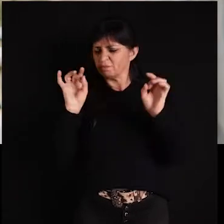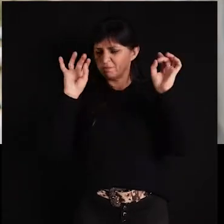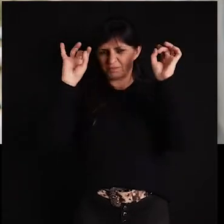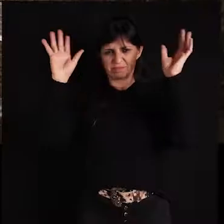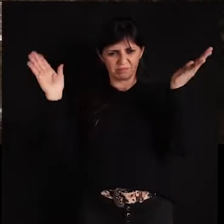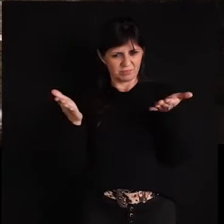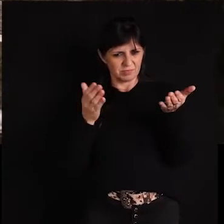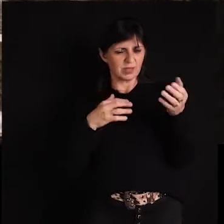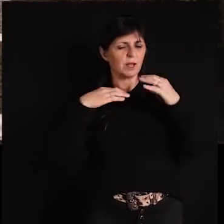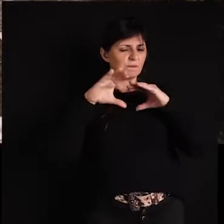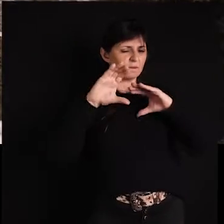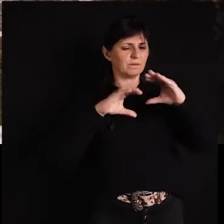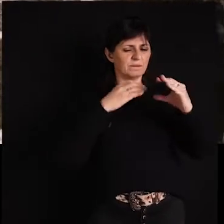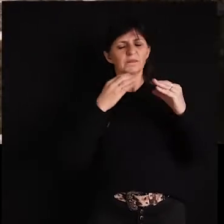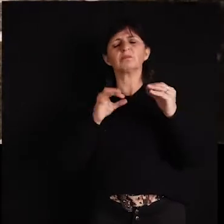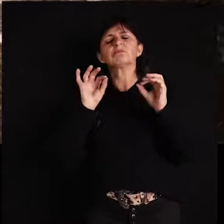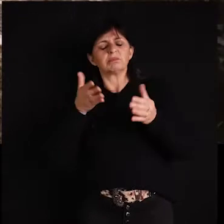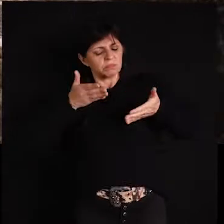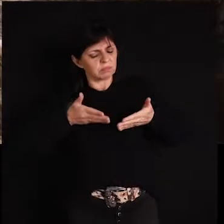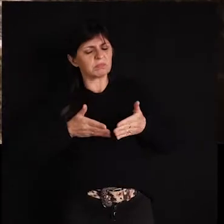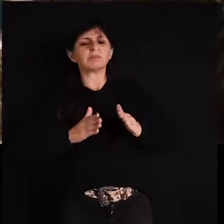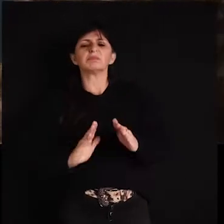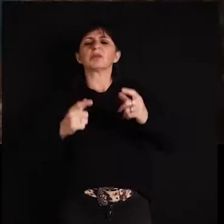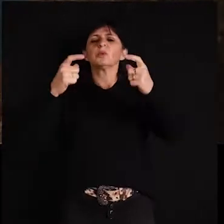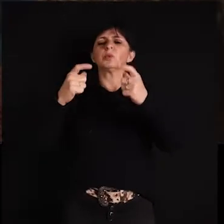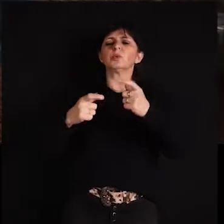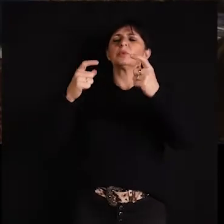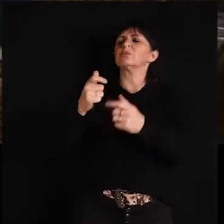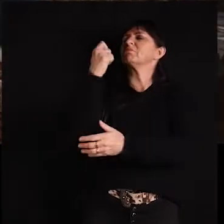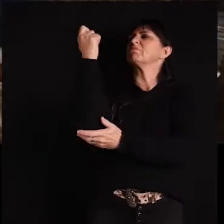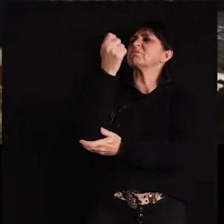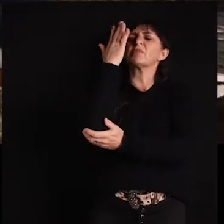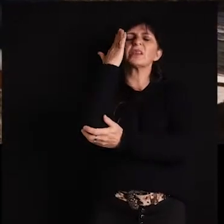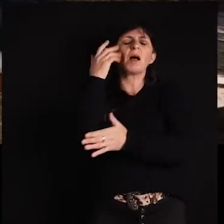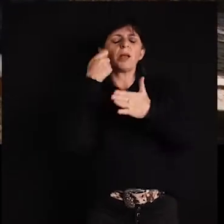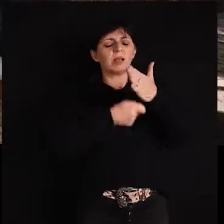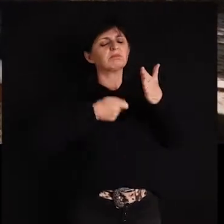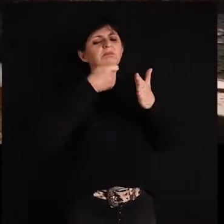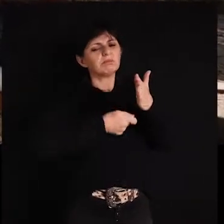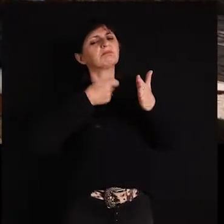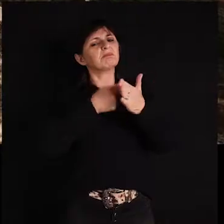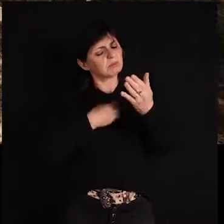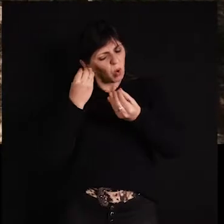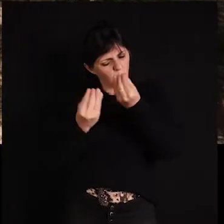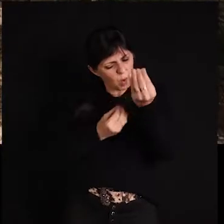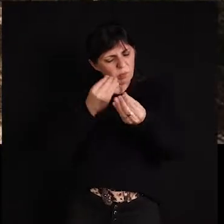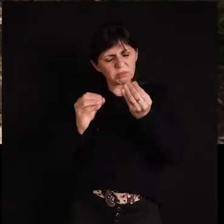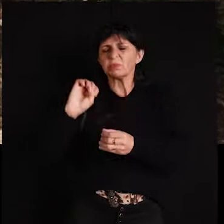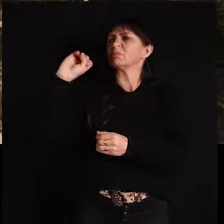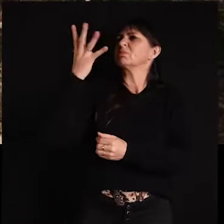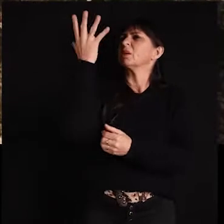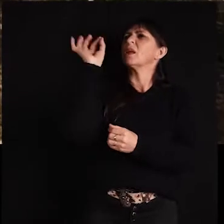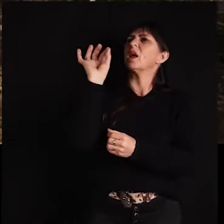agora. Quem nasce na pampa bruta já sabe a luta como será. Quem